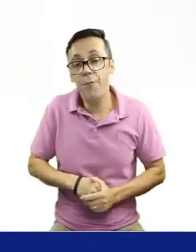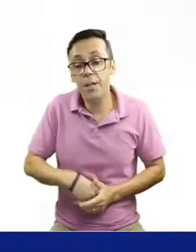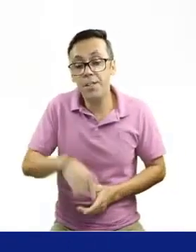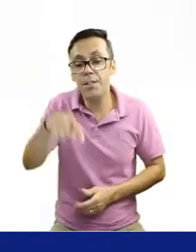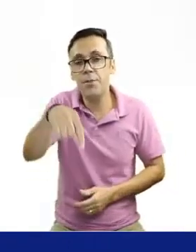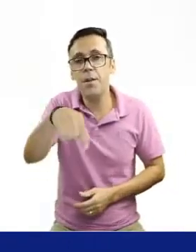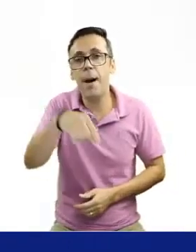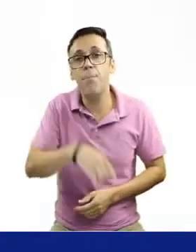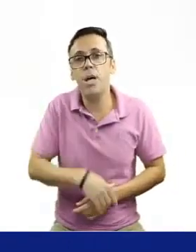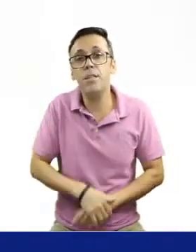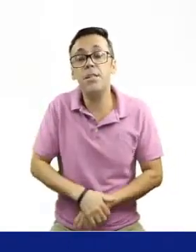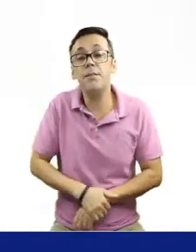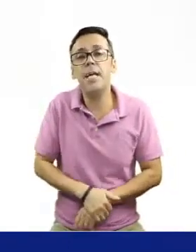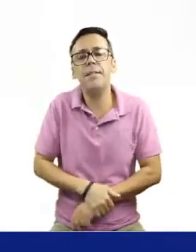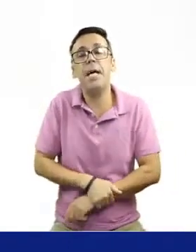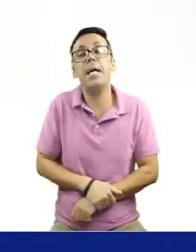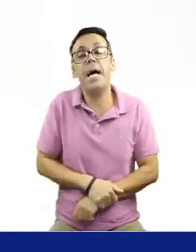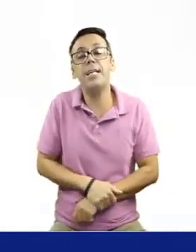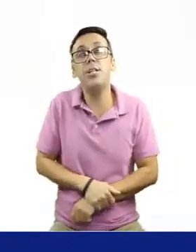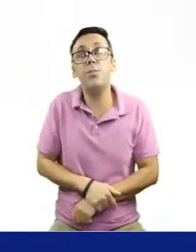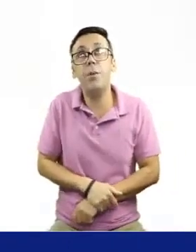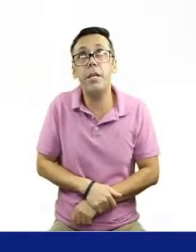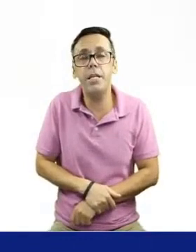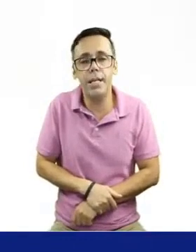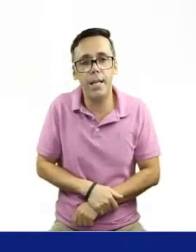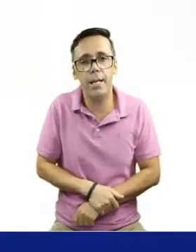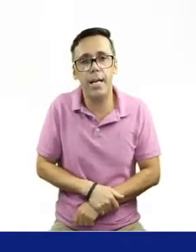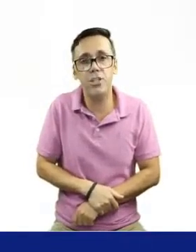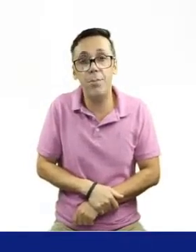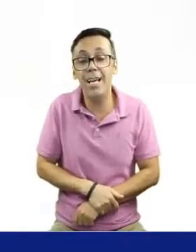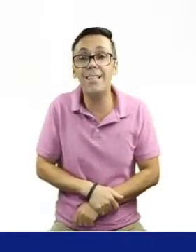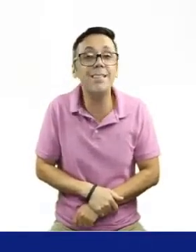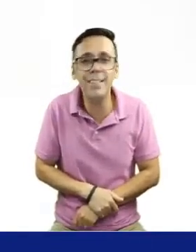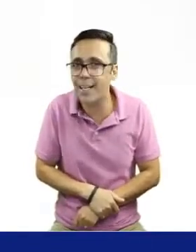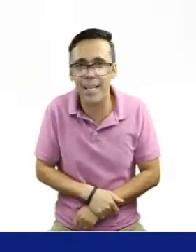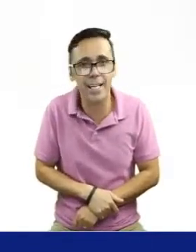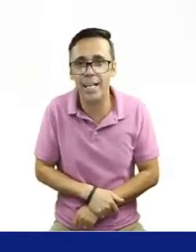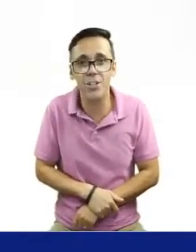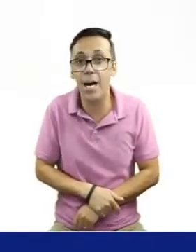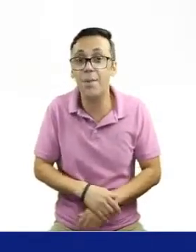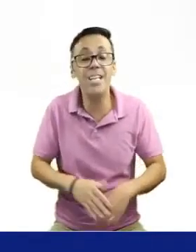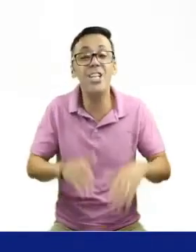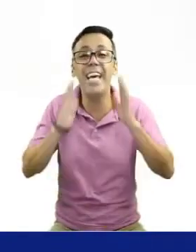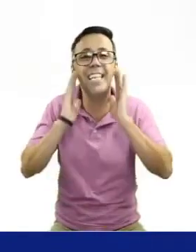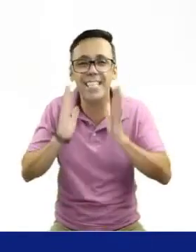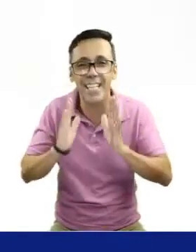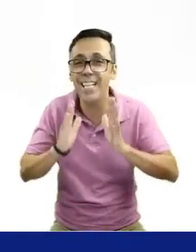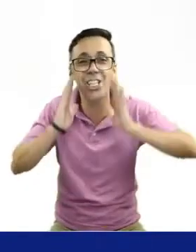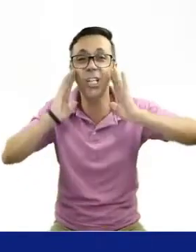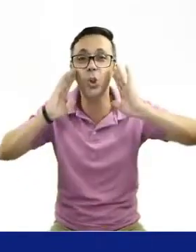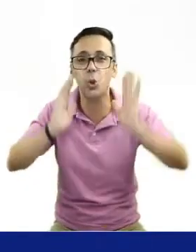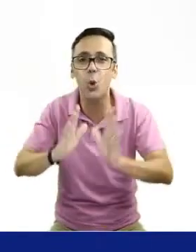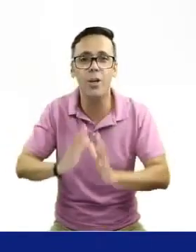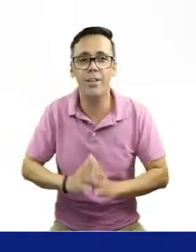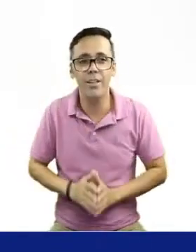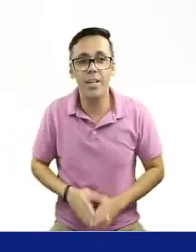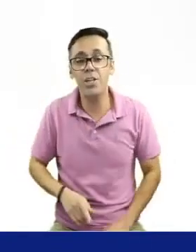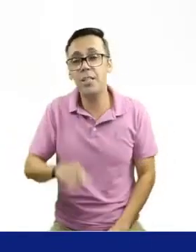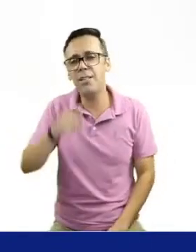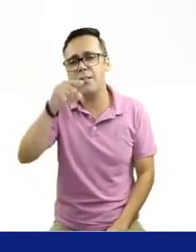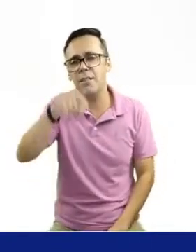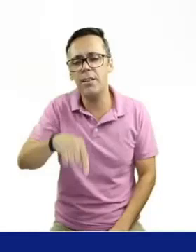horas antes ele fica sentado na porta sentado na grade esperando aquela grade A Bia é assim que aquela grade abra ele entra ele já